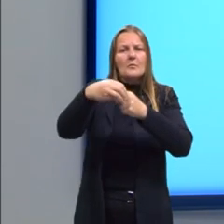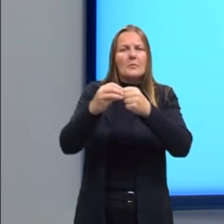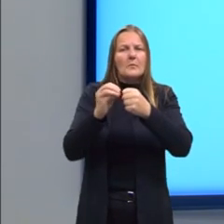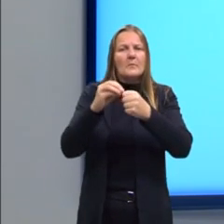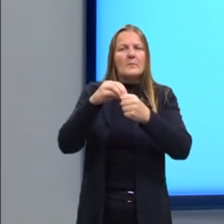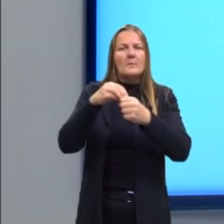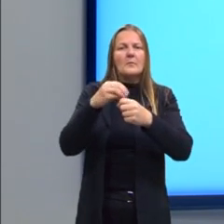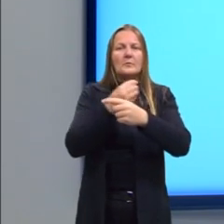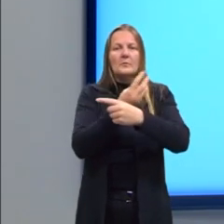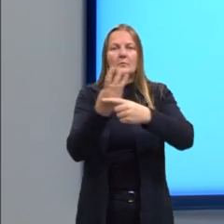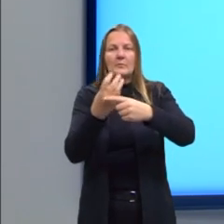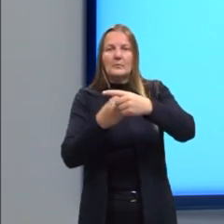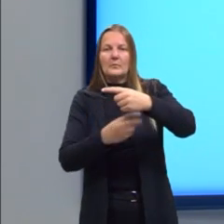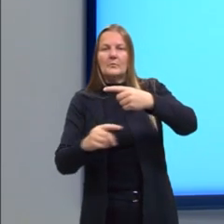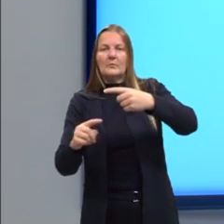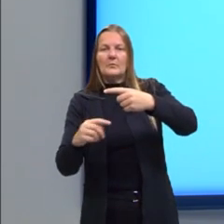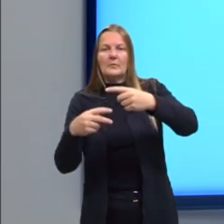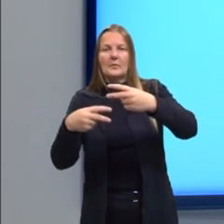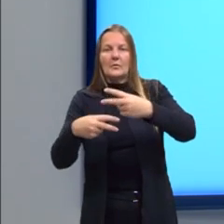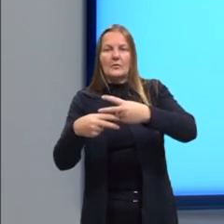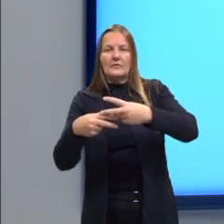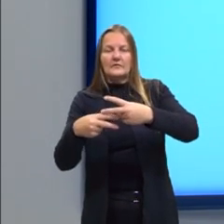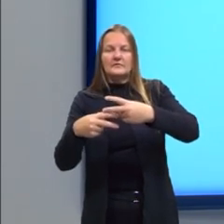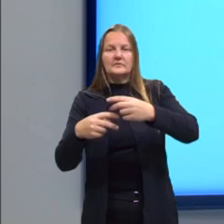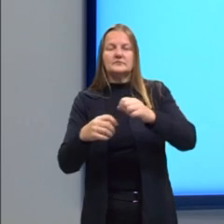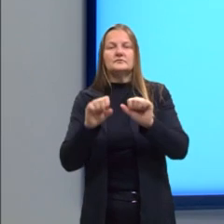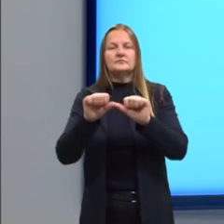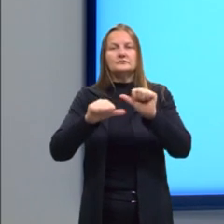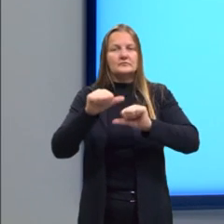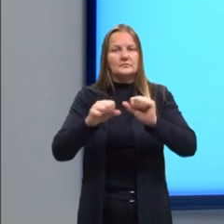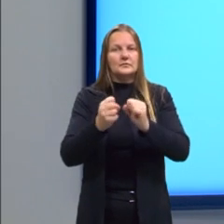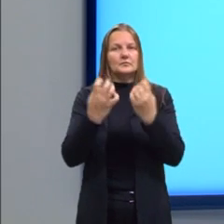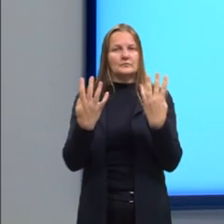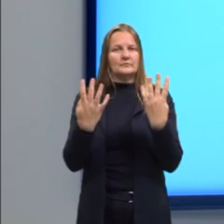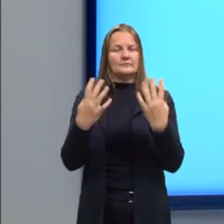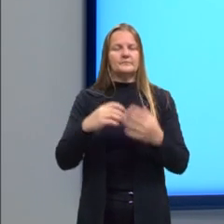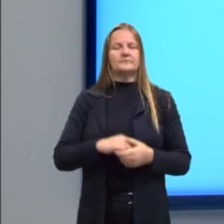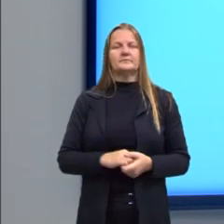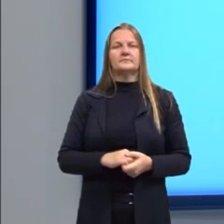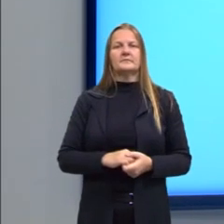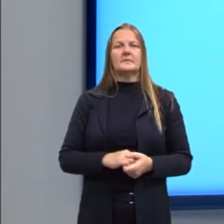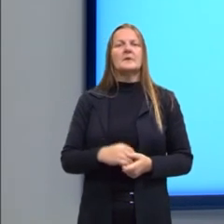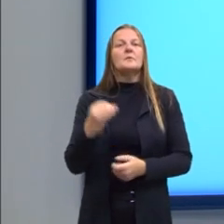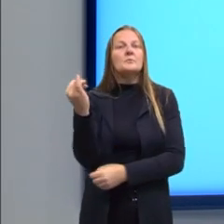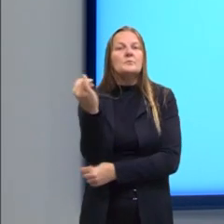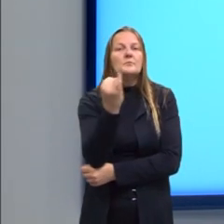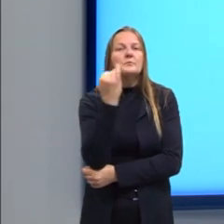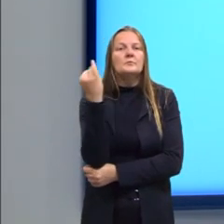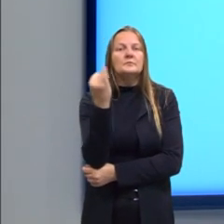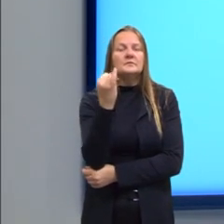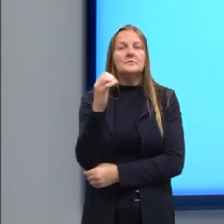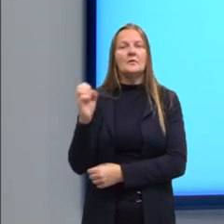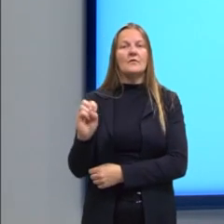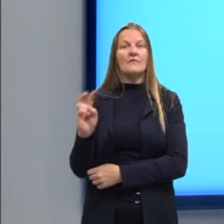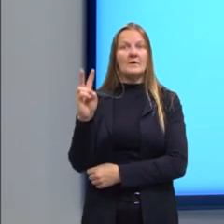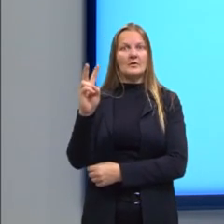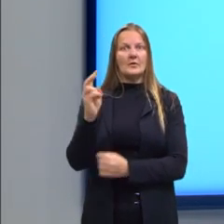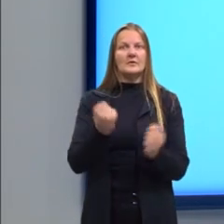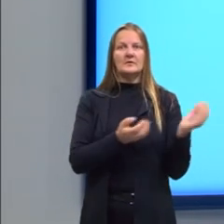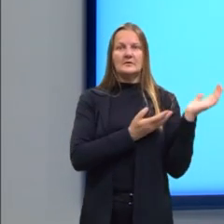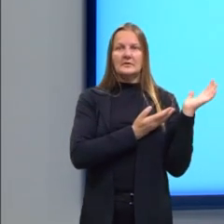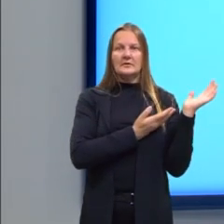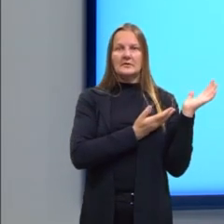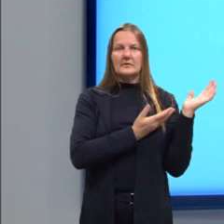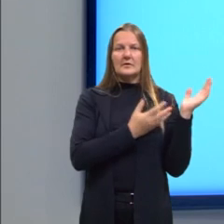também elevado cada um pelos seus coeficientes estequiométricos tá muito importante os valores que vão entrar para